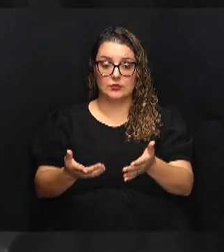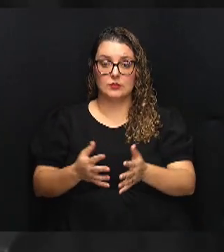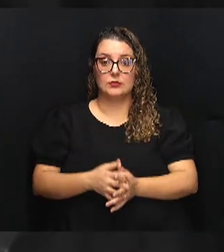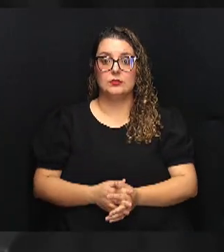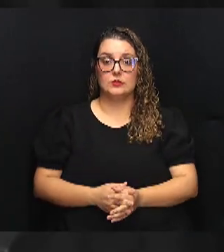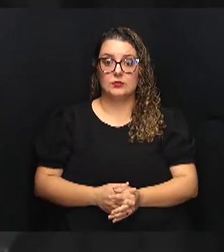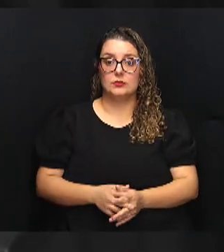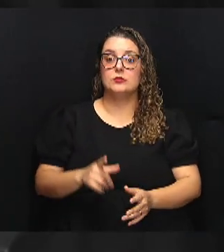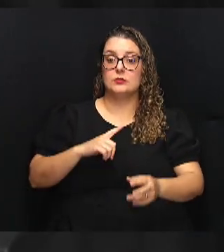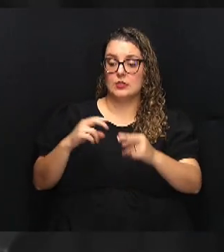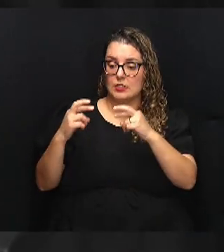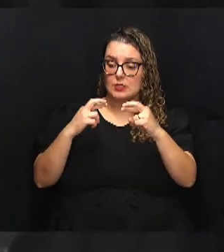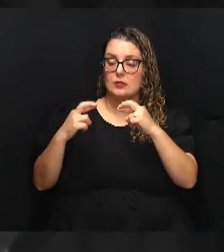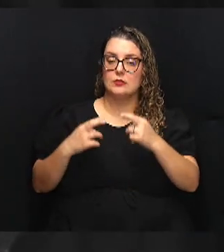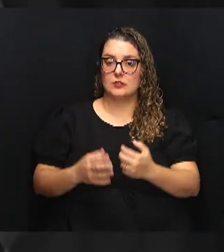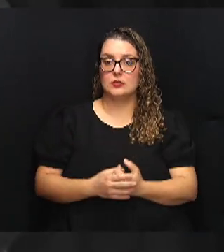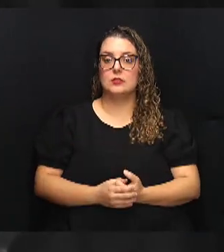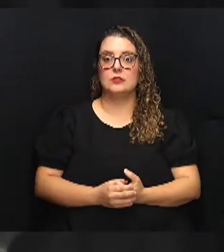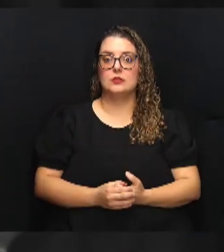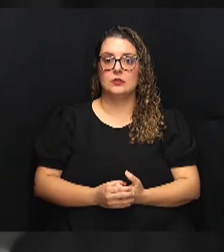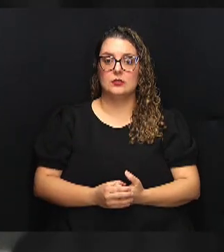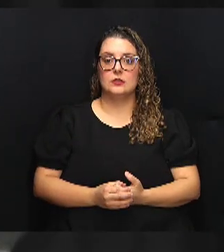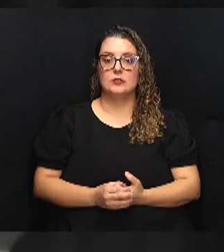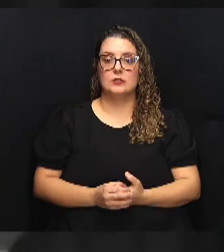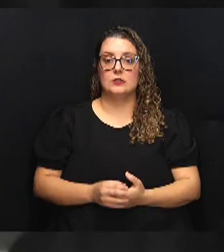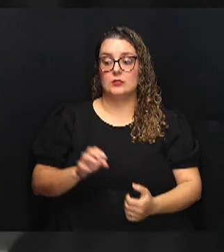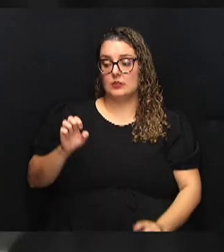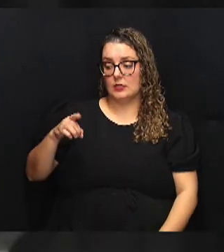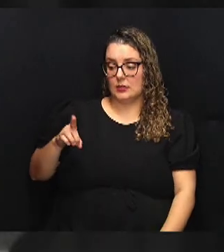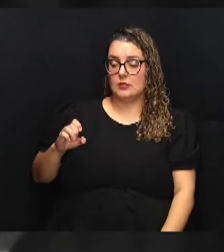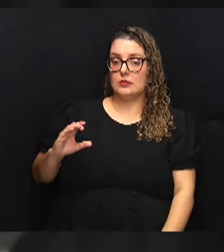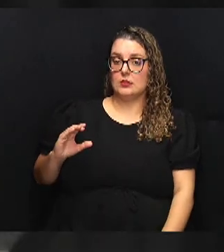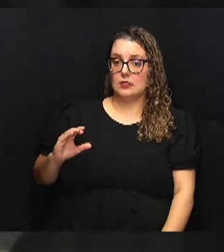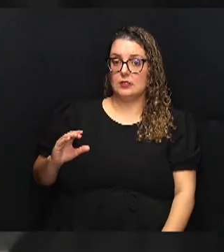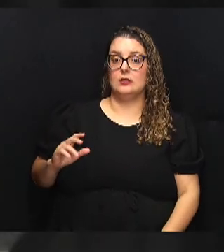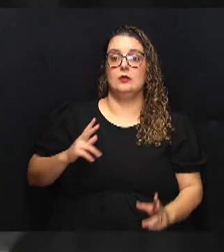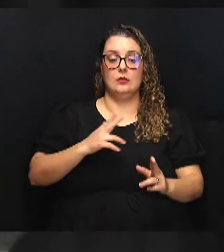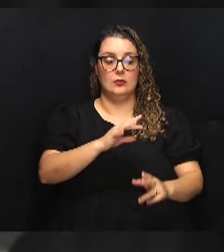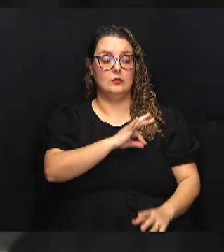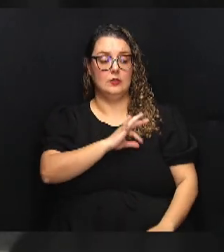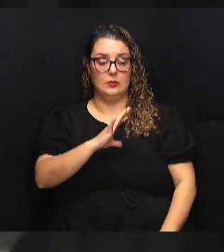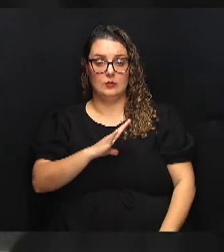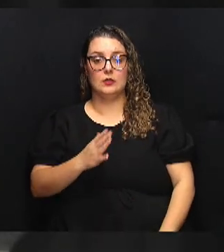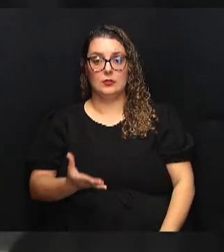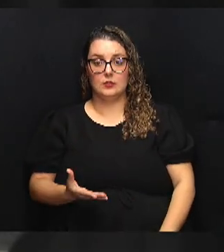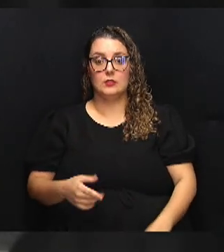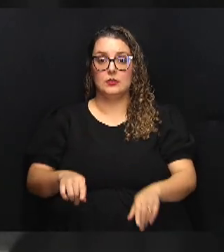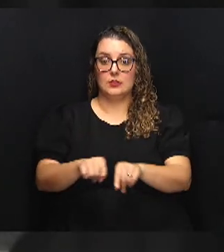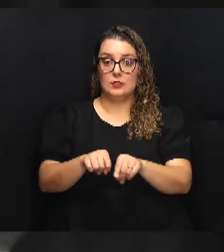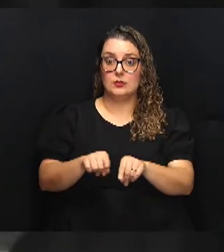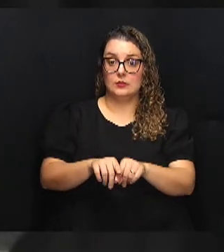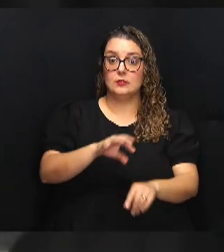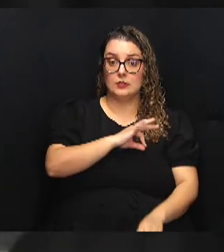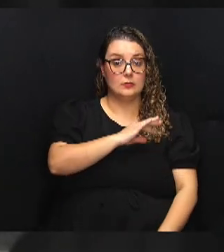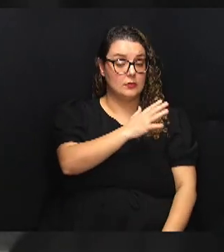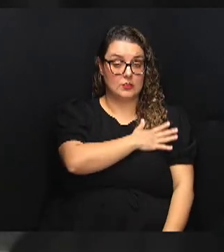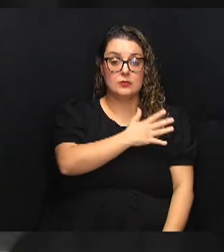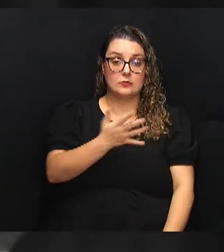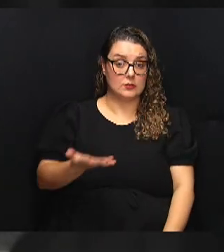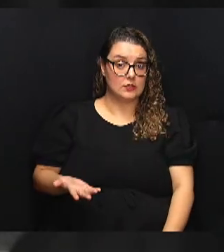que tenha fiscalização tanto da INDEC quanto da Guarda Municipal e também da Polícia Militar,